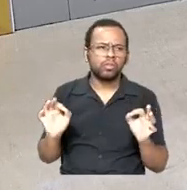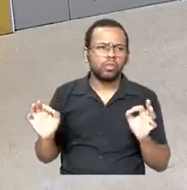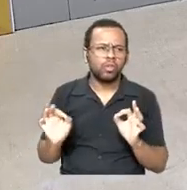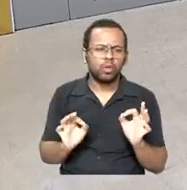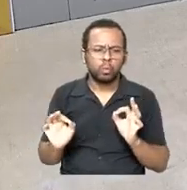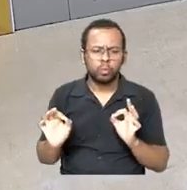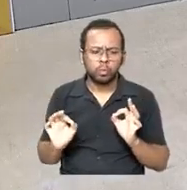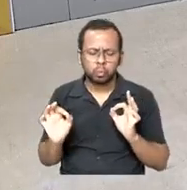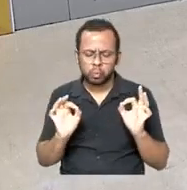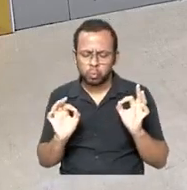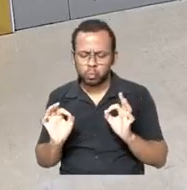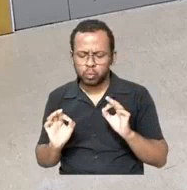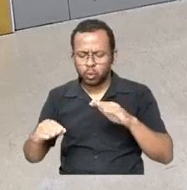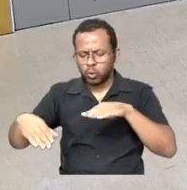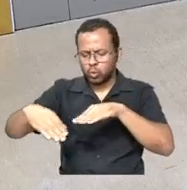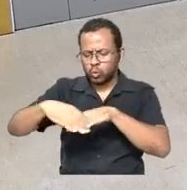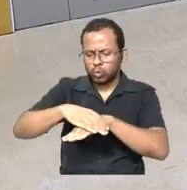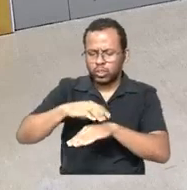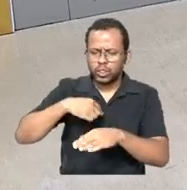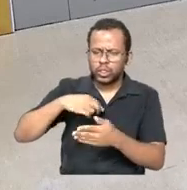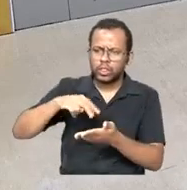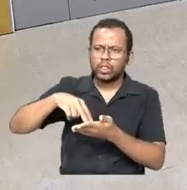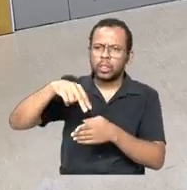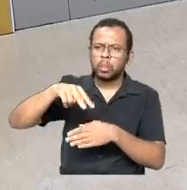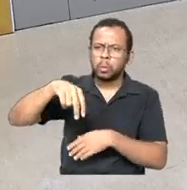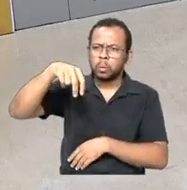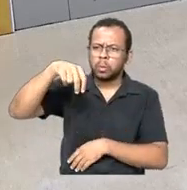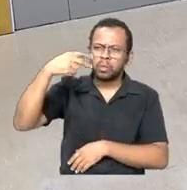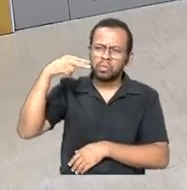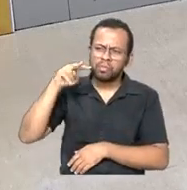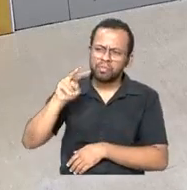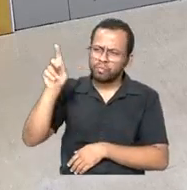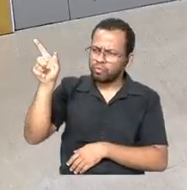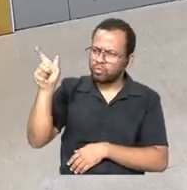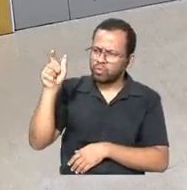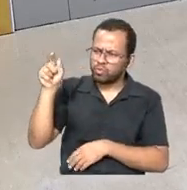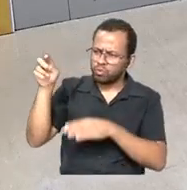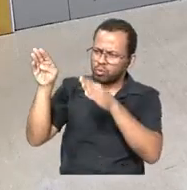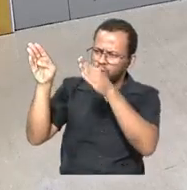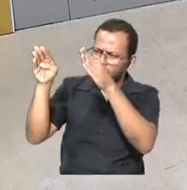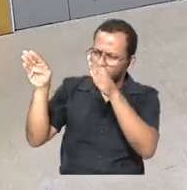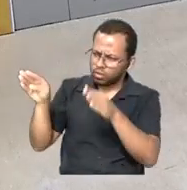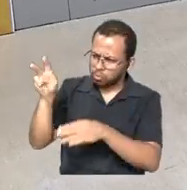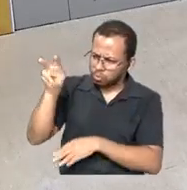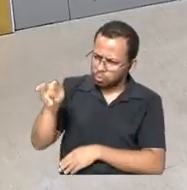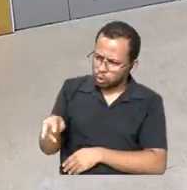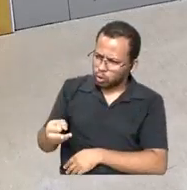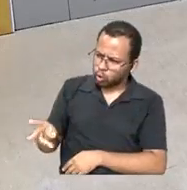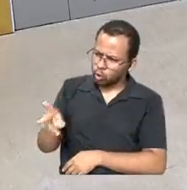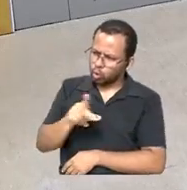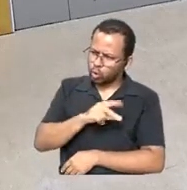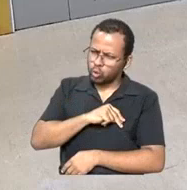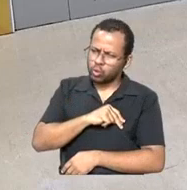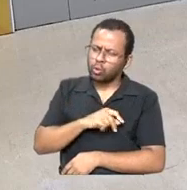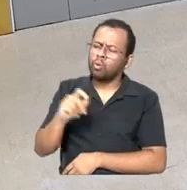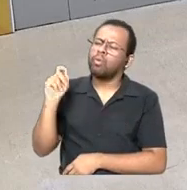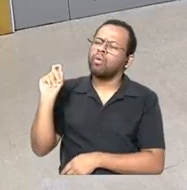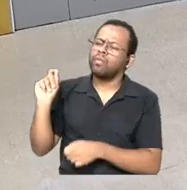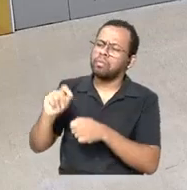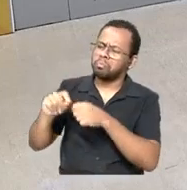sandália aqui eu levanto que eu olho as pernas de Valesca falei Jesus do céu o que é que a gente faz hein